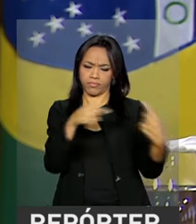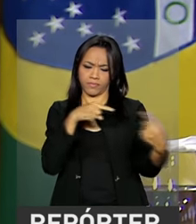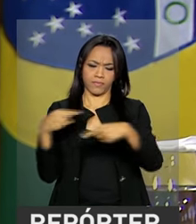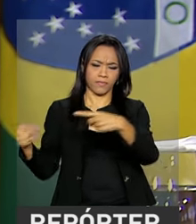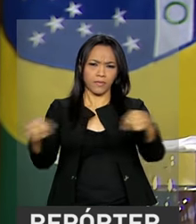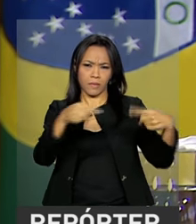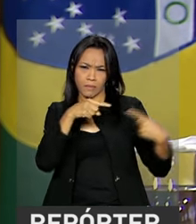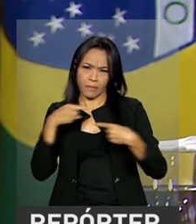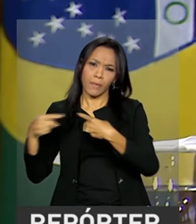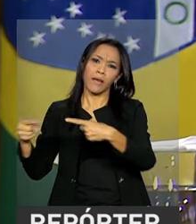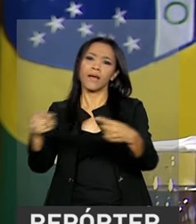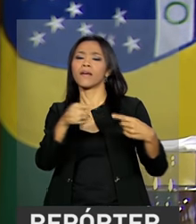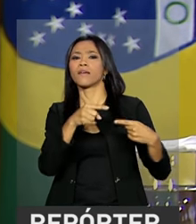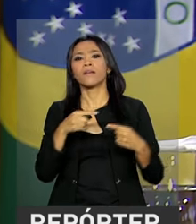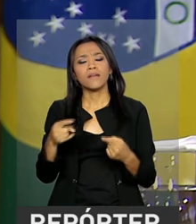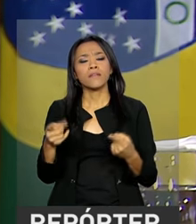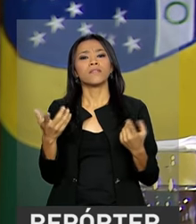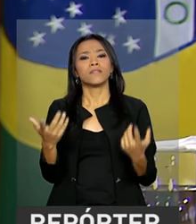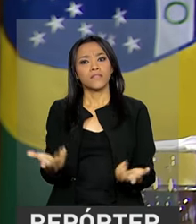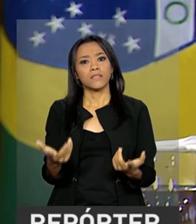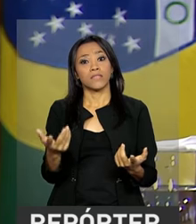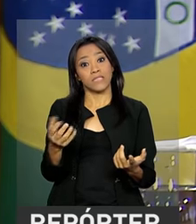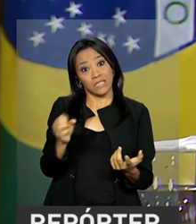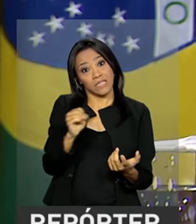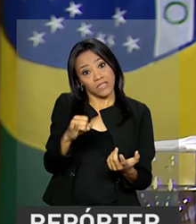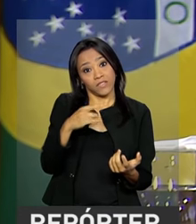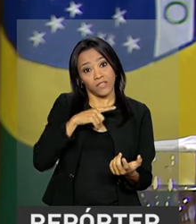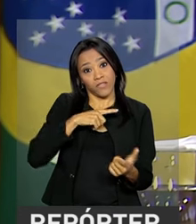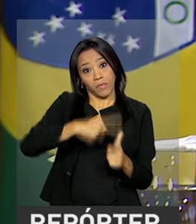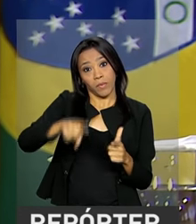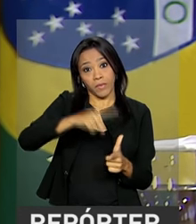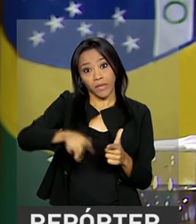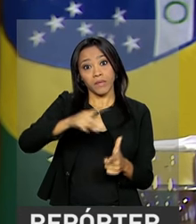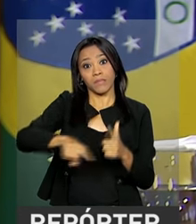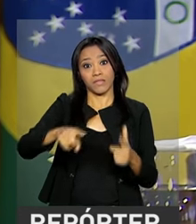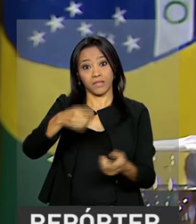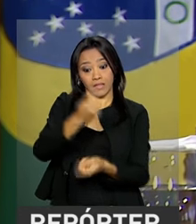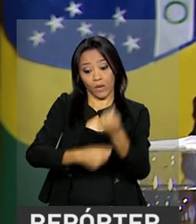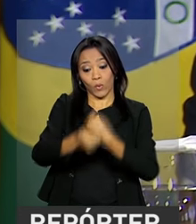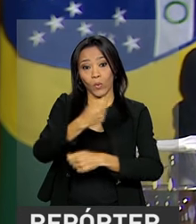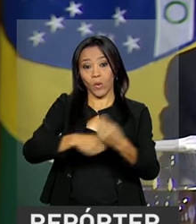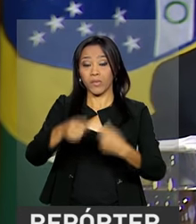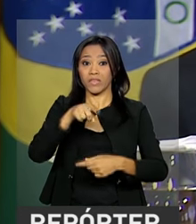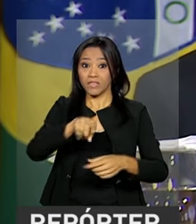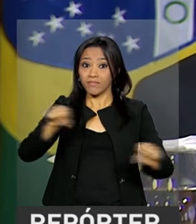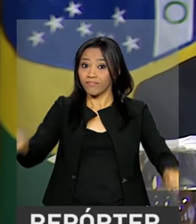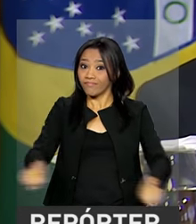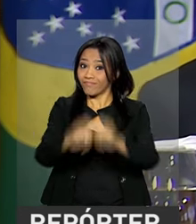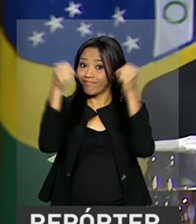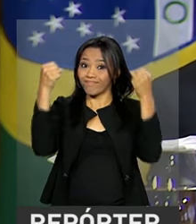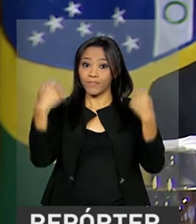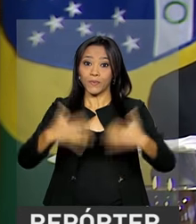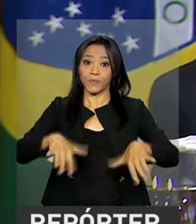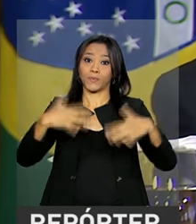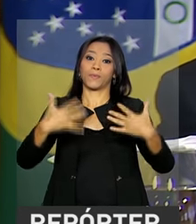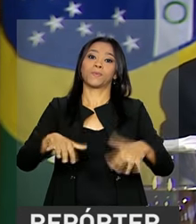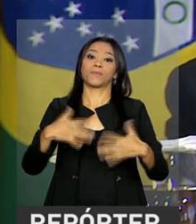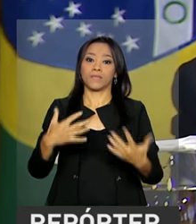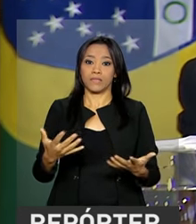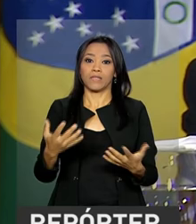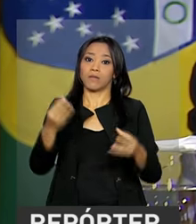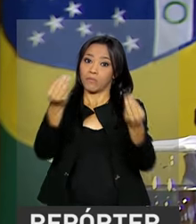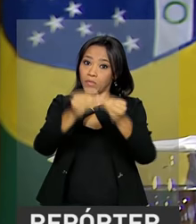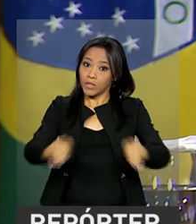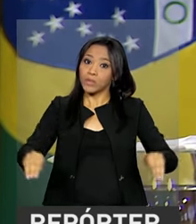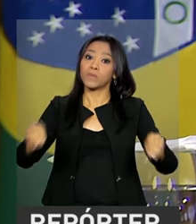uma desestruturação econômica eh na União, isto vai representar um prejuízo para